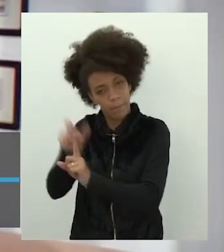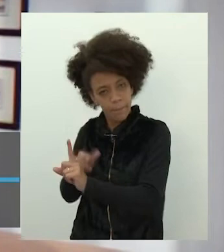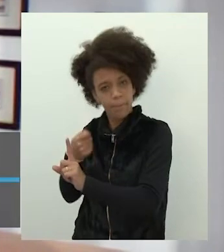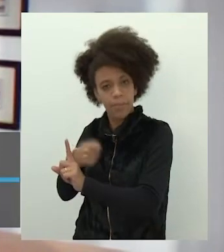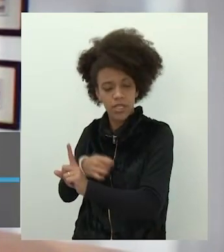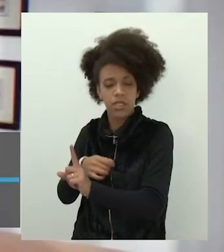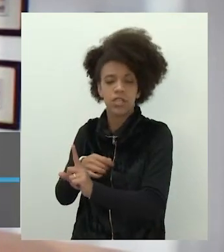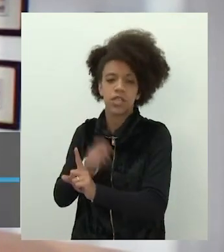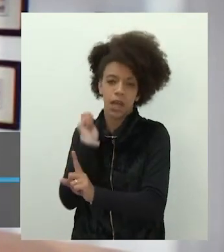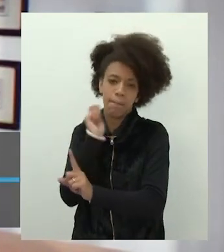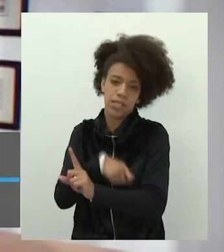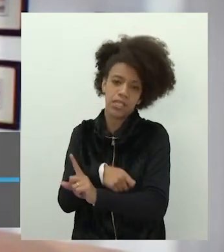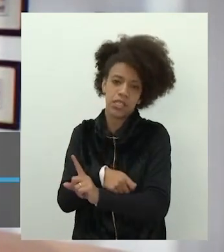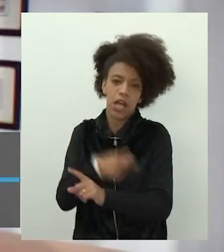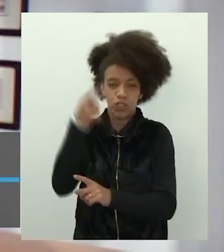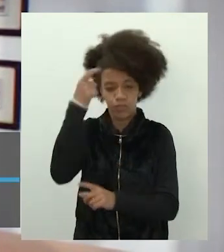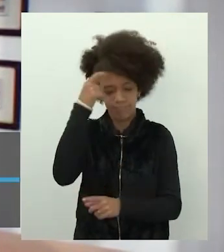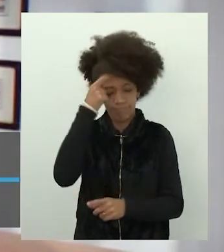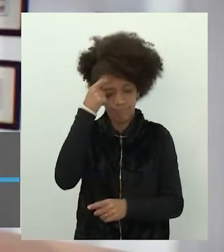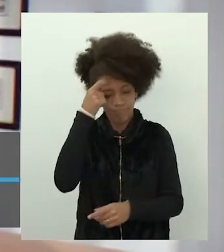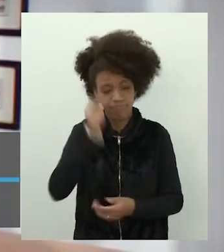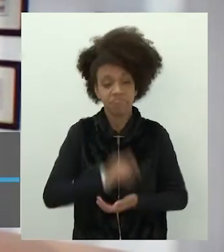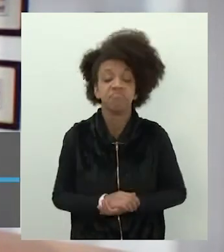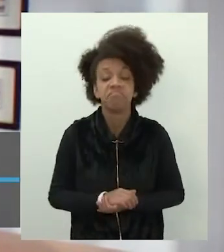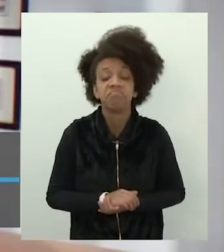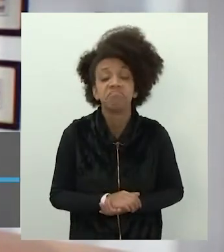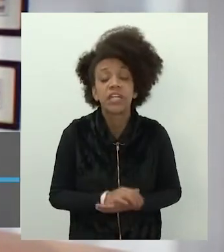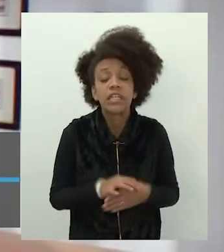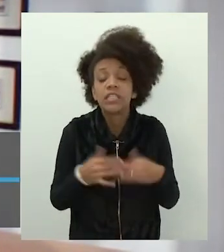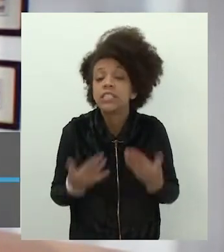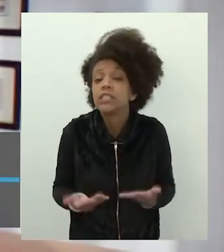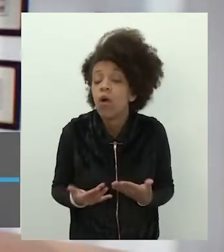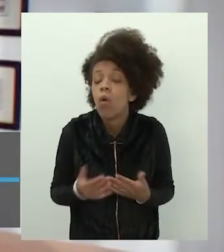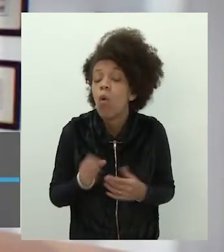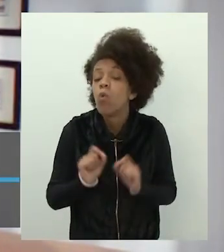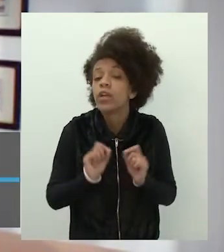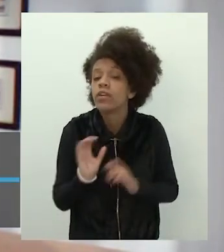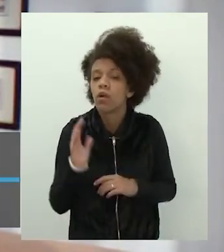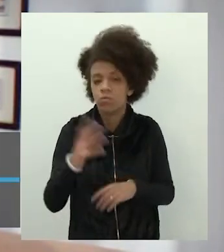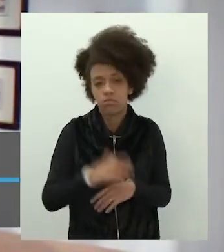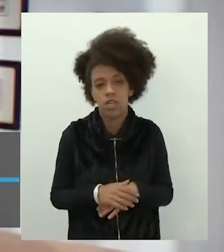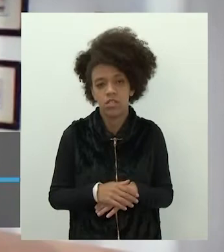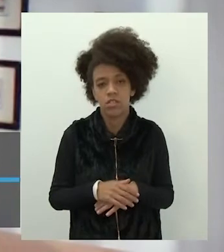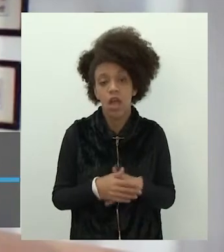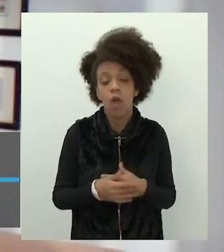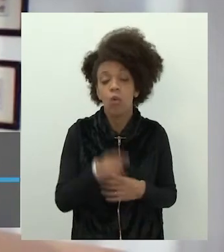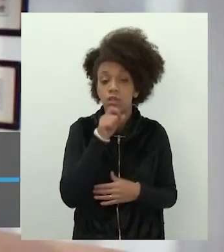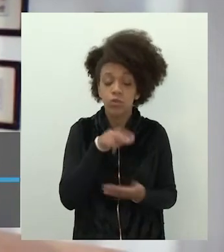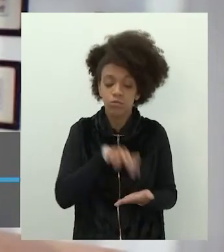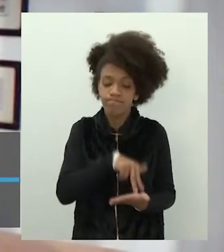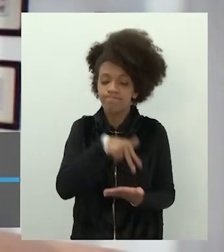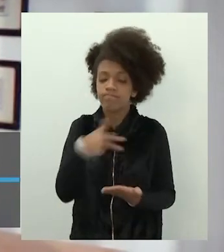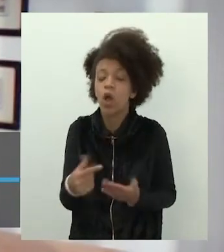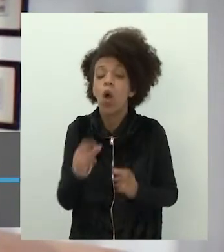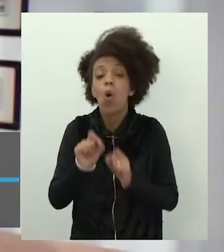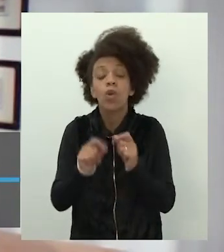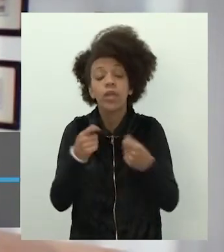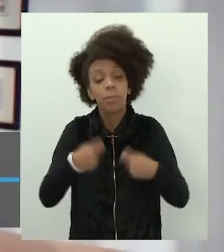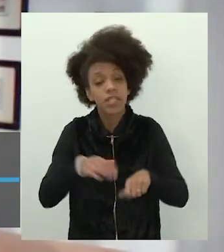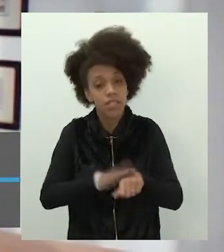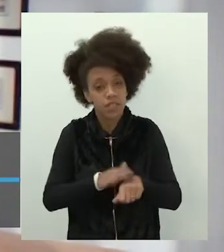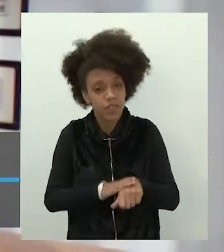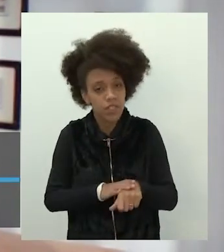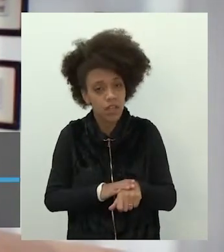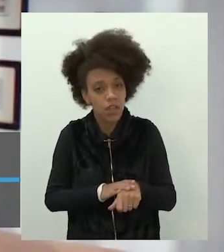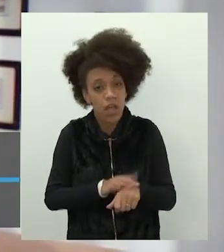capacidade cognitiva para isso. Então, se acontece de uma pessoa cair, o que nós temos que fazer não